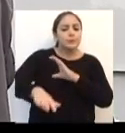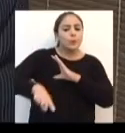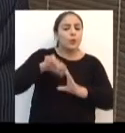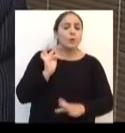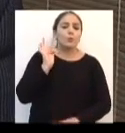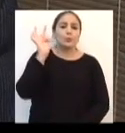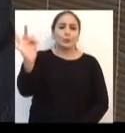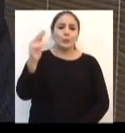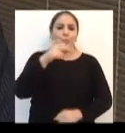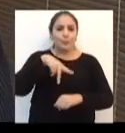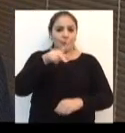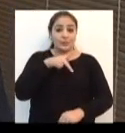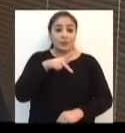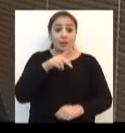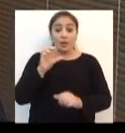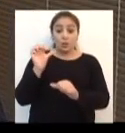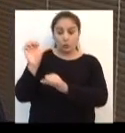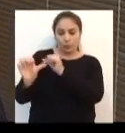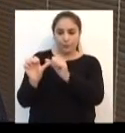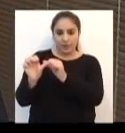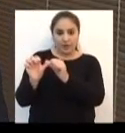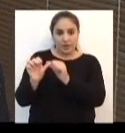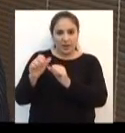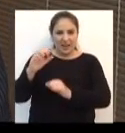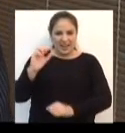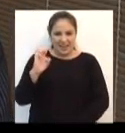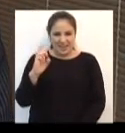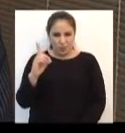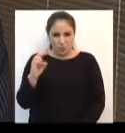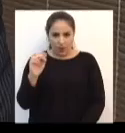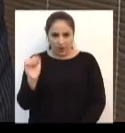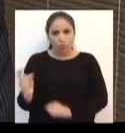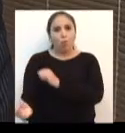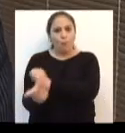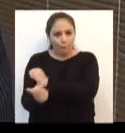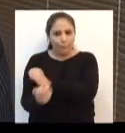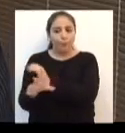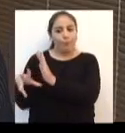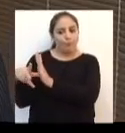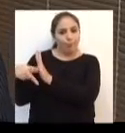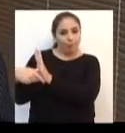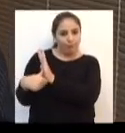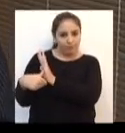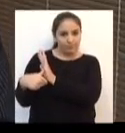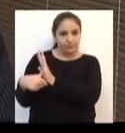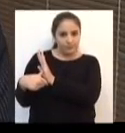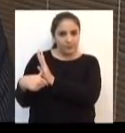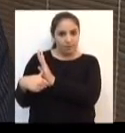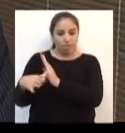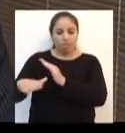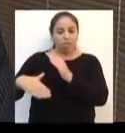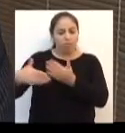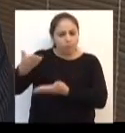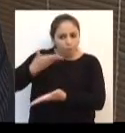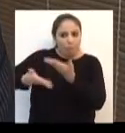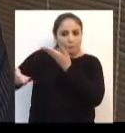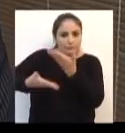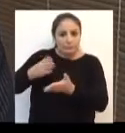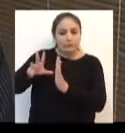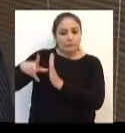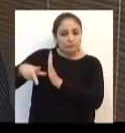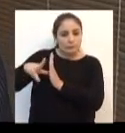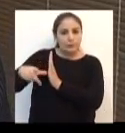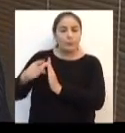país. Foi trocado um corrupto por outro corrupto, tá? O Cunha estava envolvido até o pescoço com o